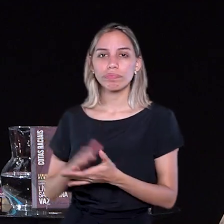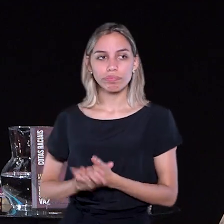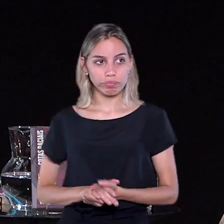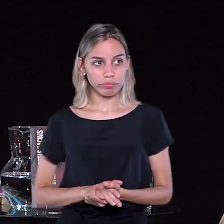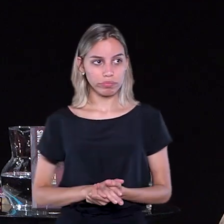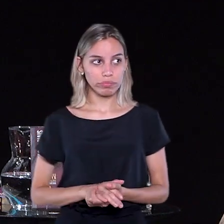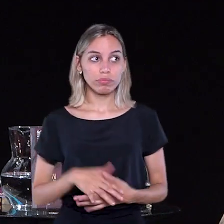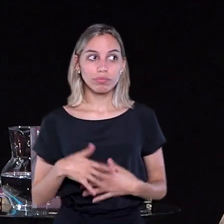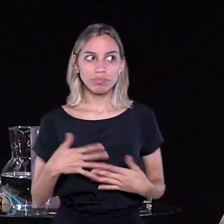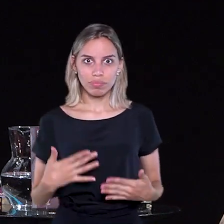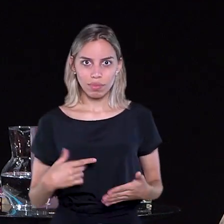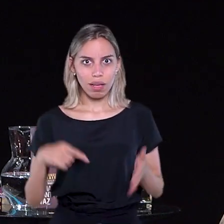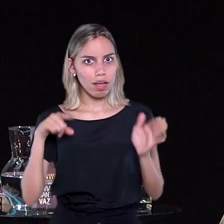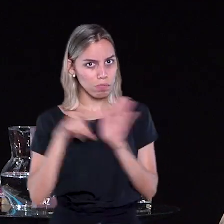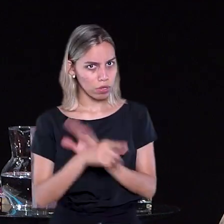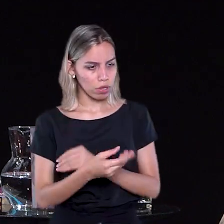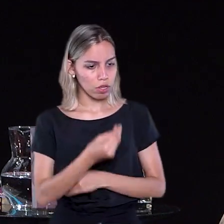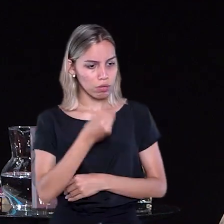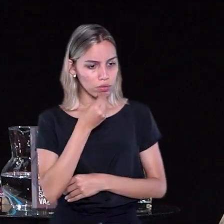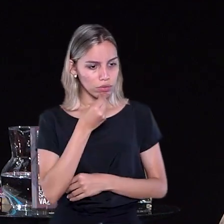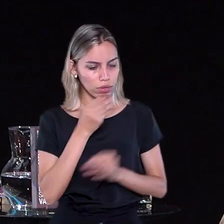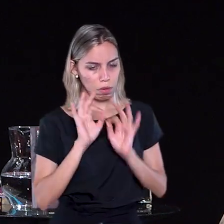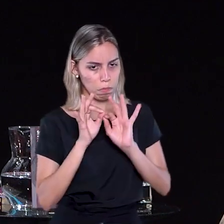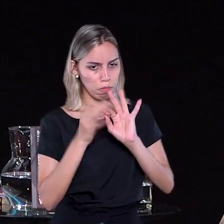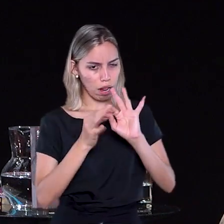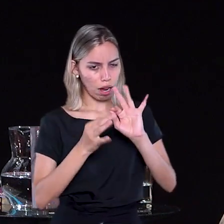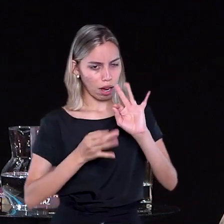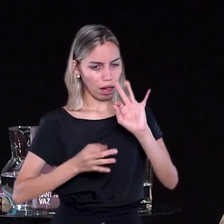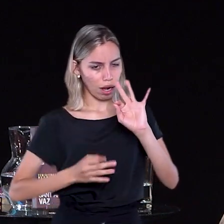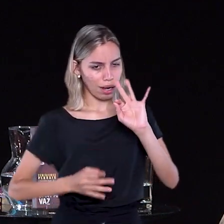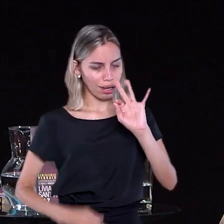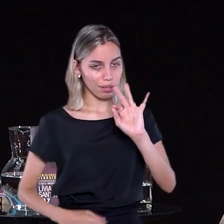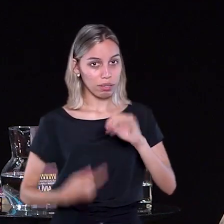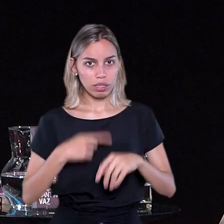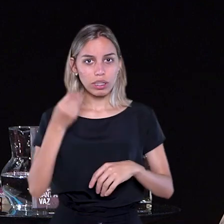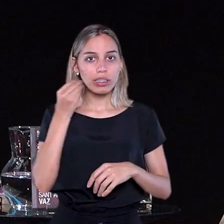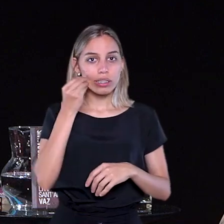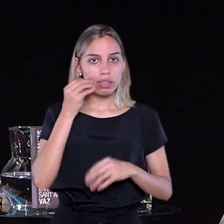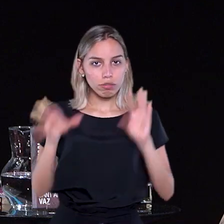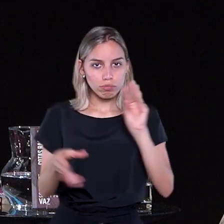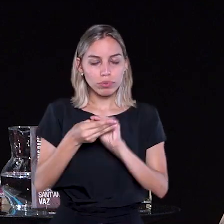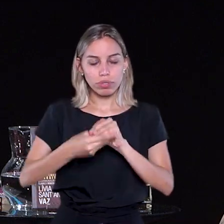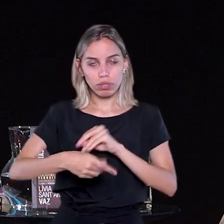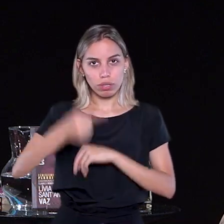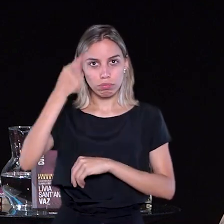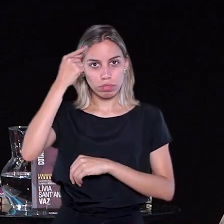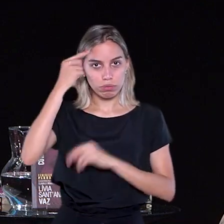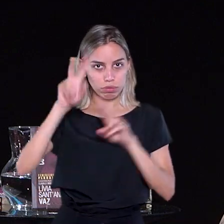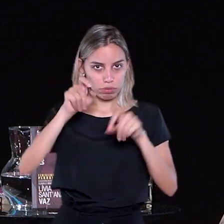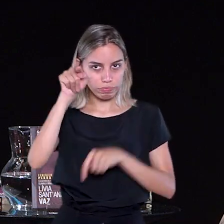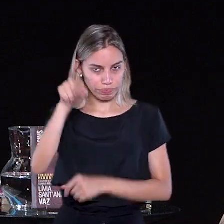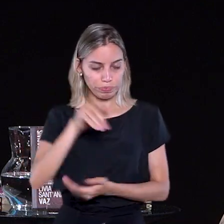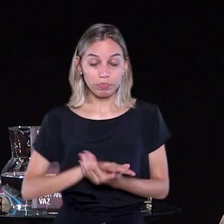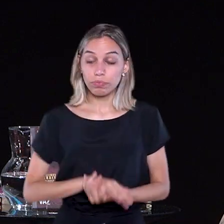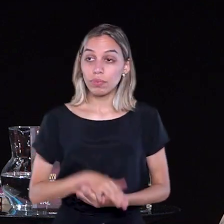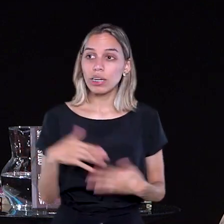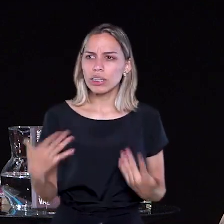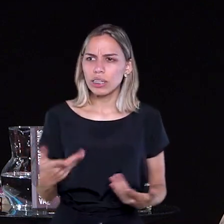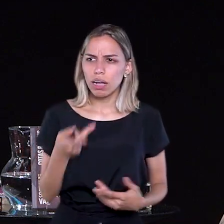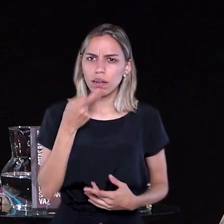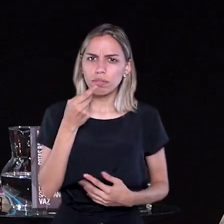pela extrema-direita. Você não viu nenhum burburinho mais que se ouvia em 2011, 2010